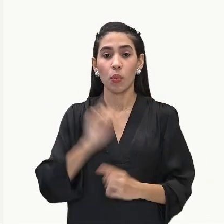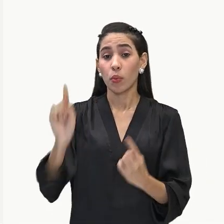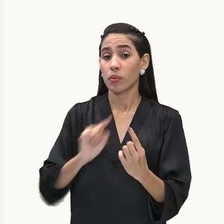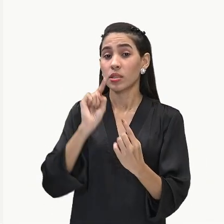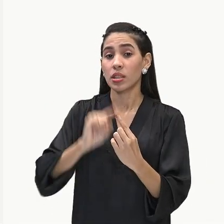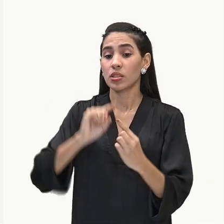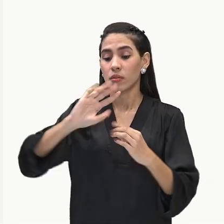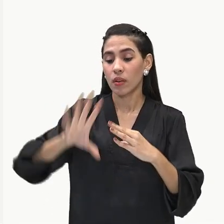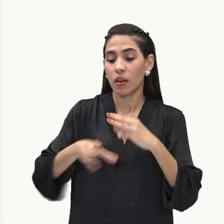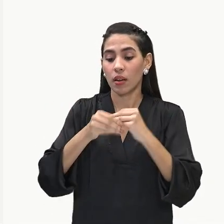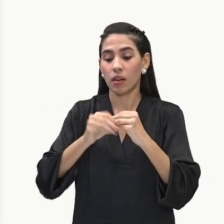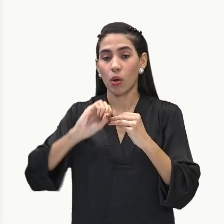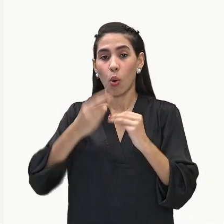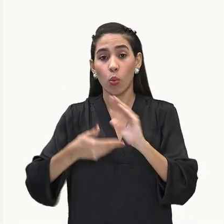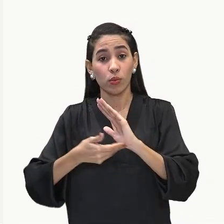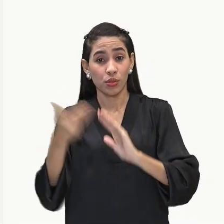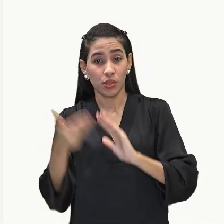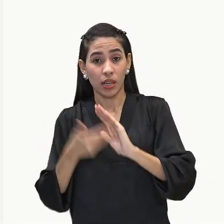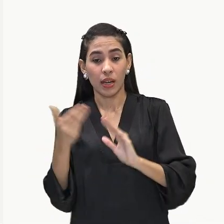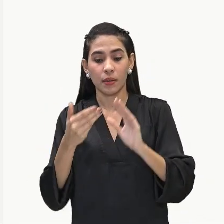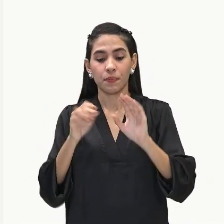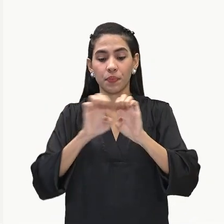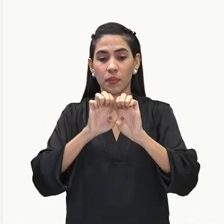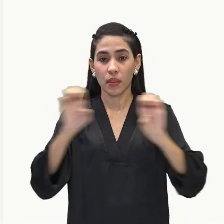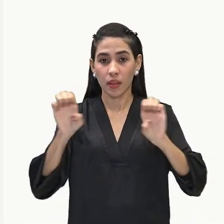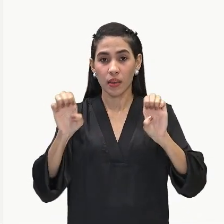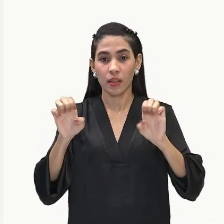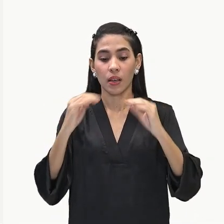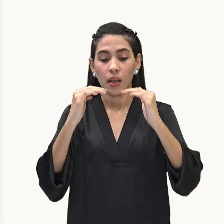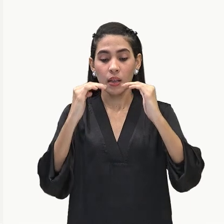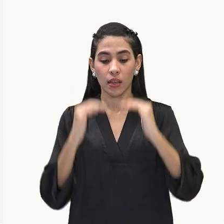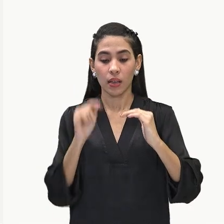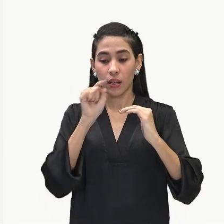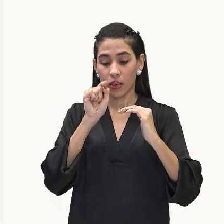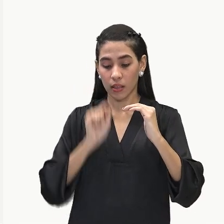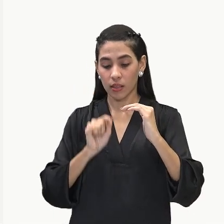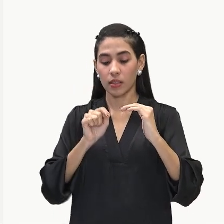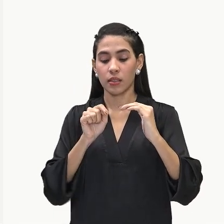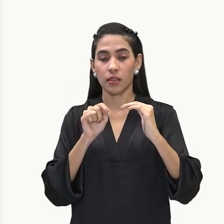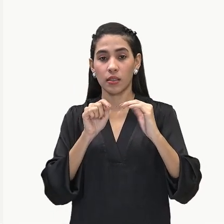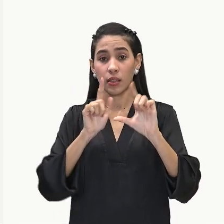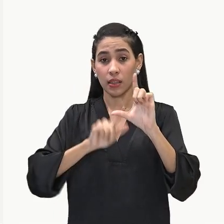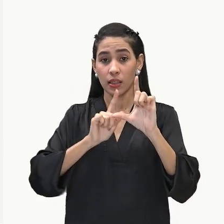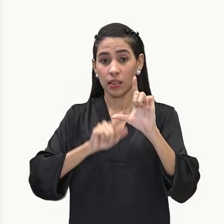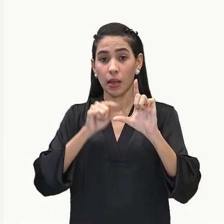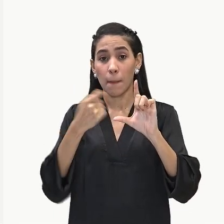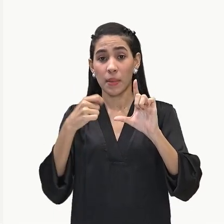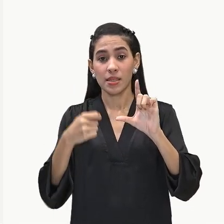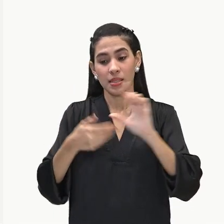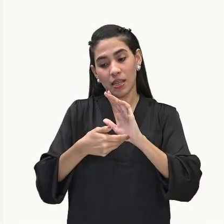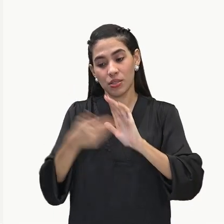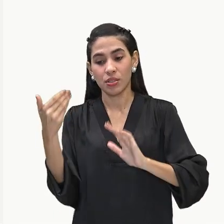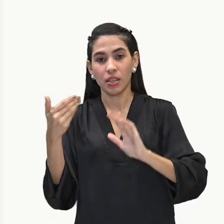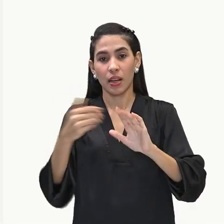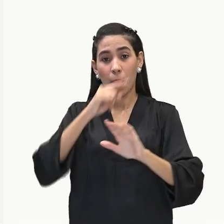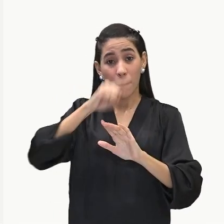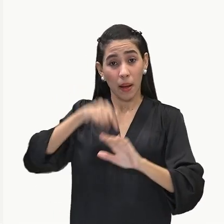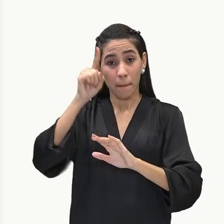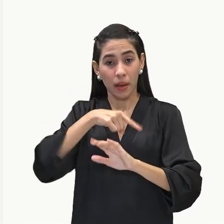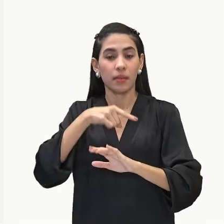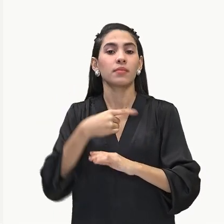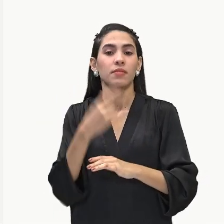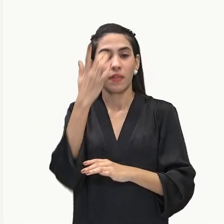ou subtrair as equações para que uma das variáveis seja eliminada, facilitando